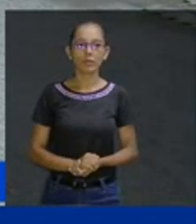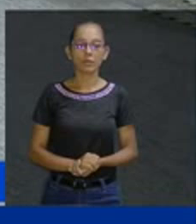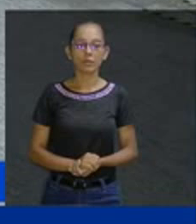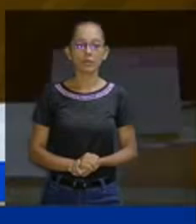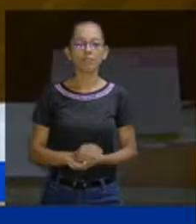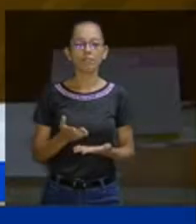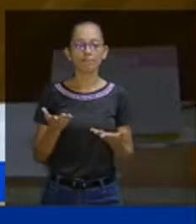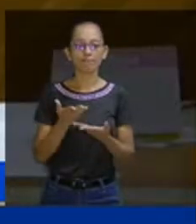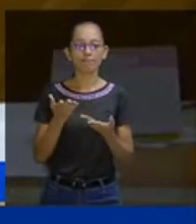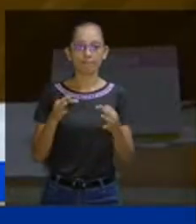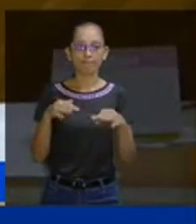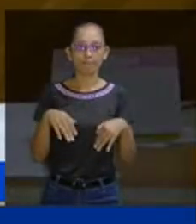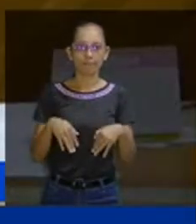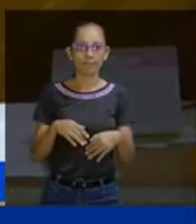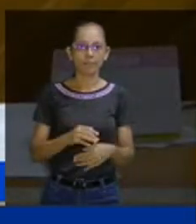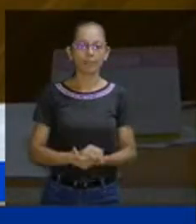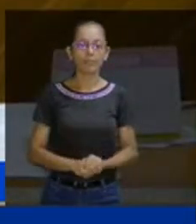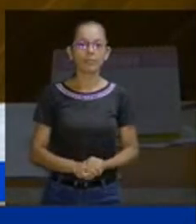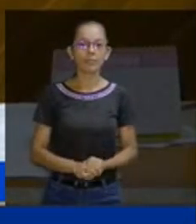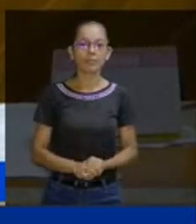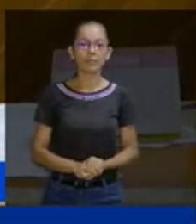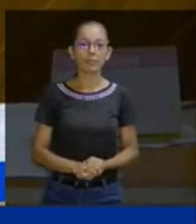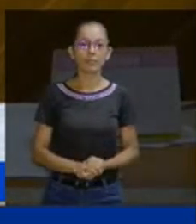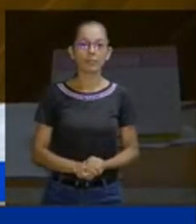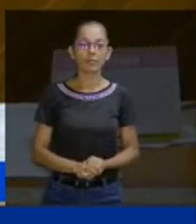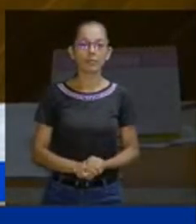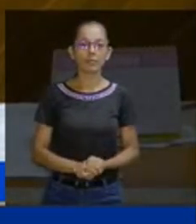Então, está encerrada essa sessão. E